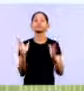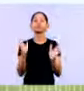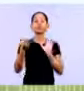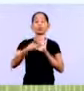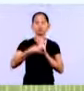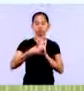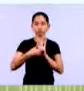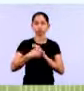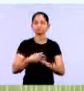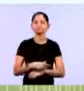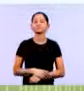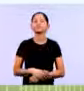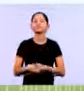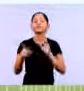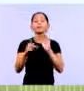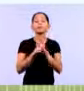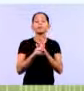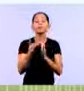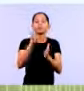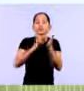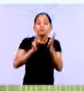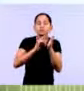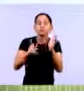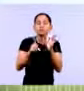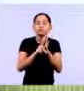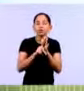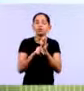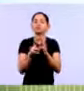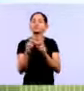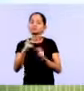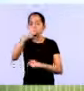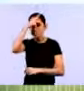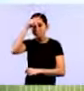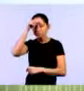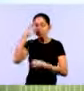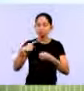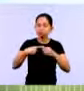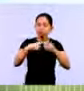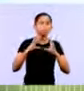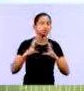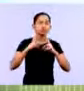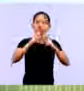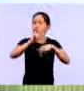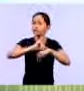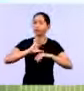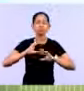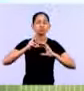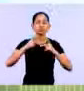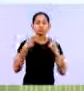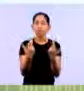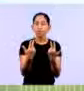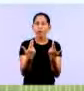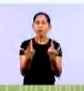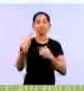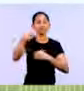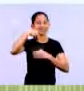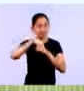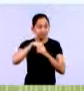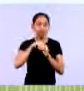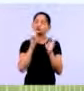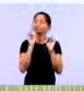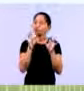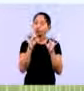nós temos os impostos de competência privativa dos municípios. Nesses impostos, somente o município,